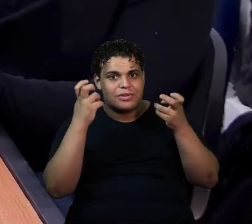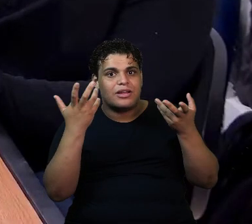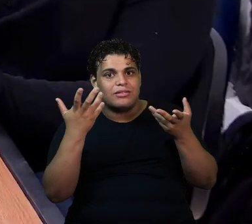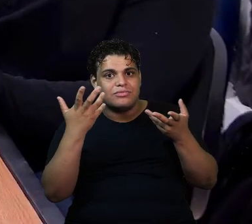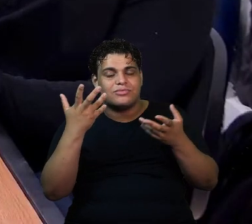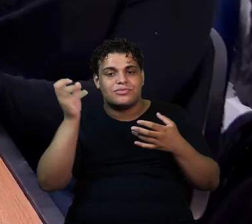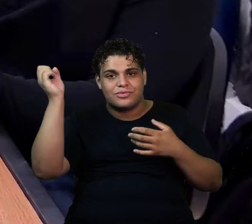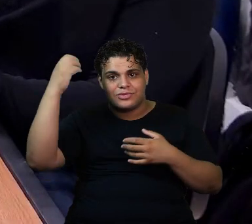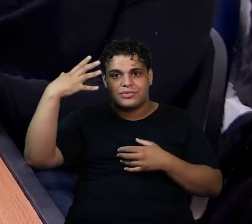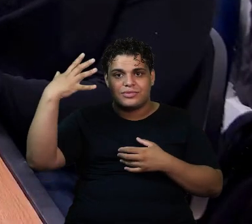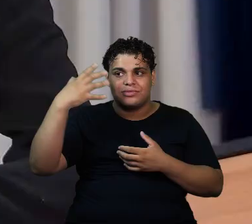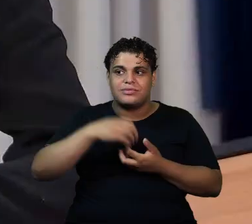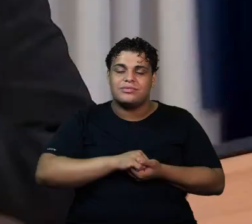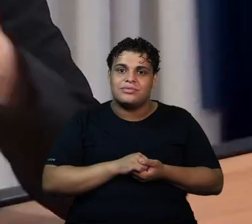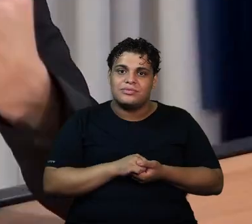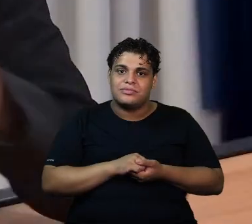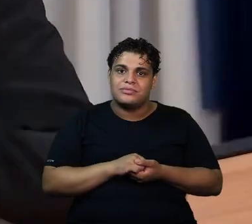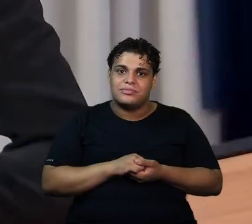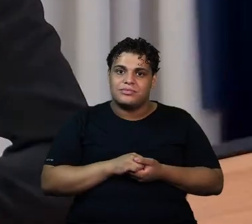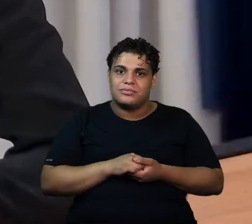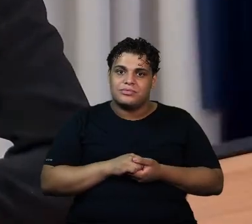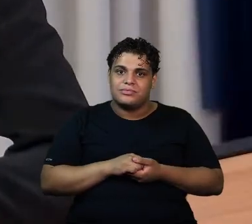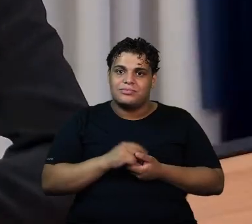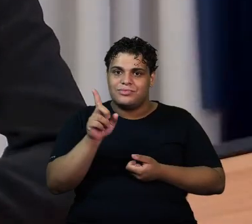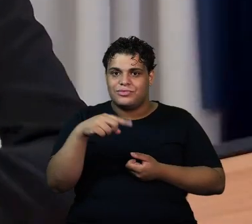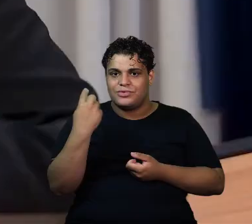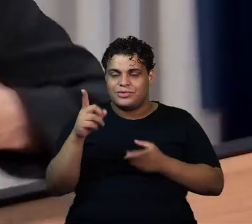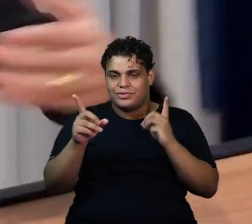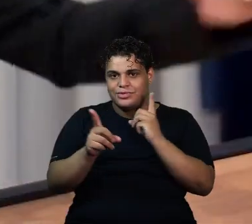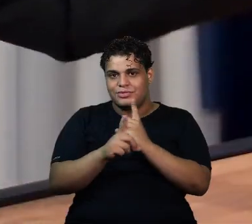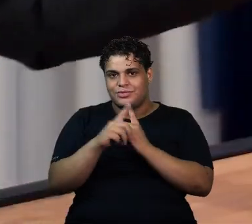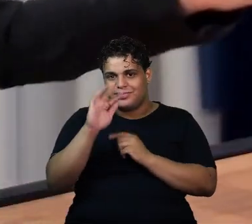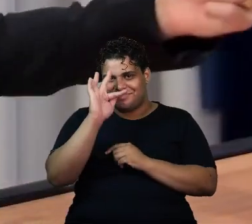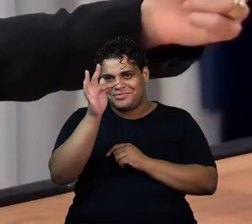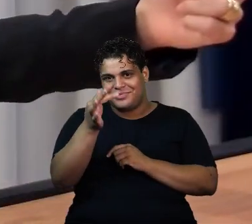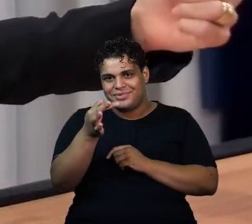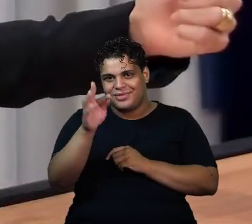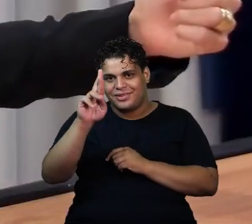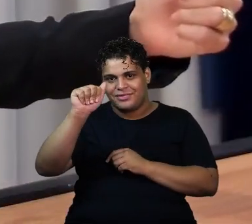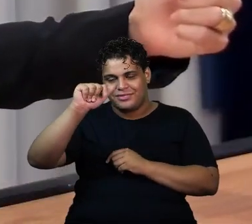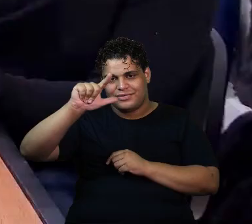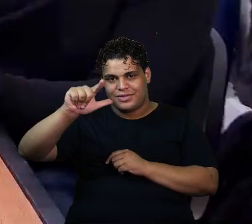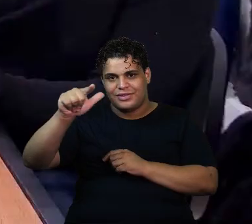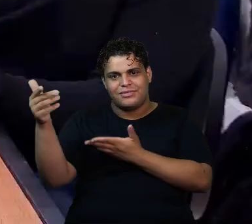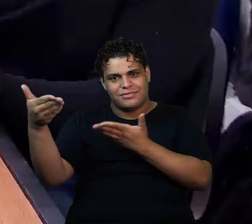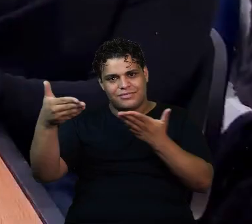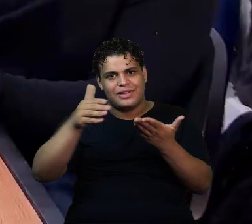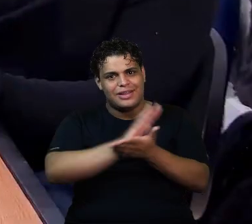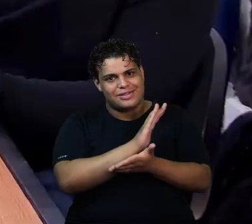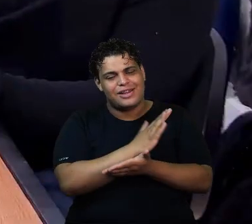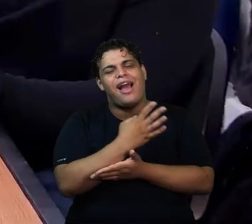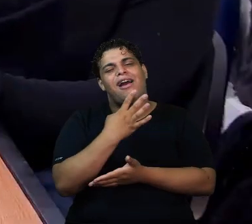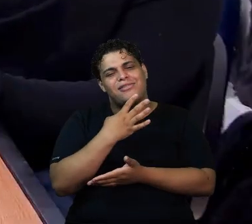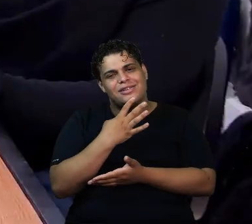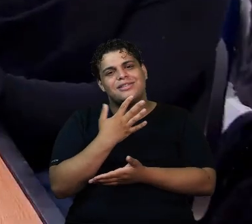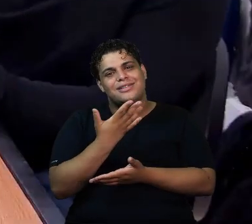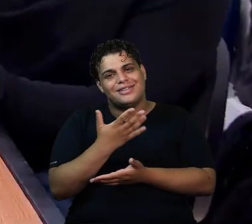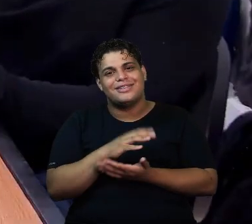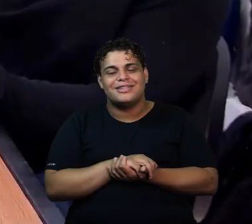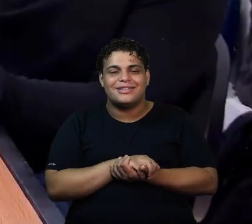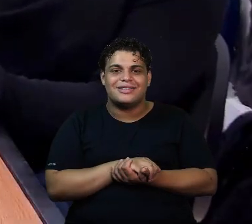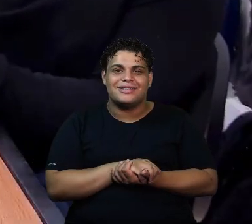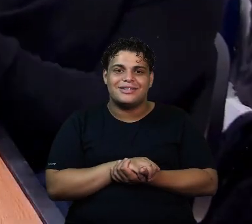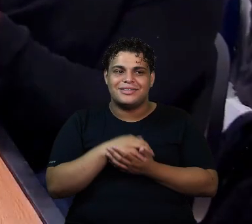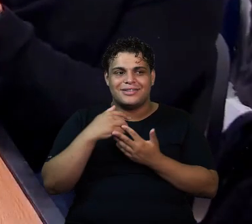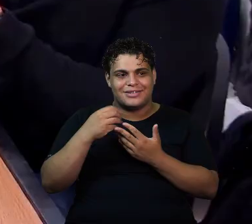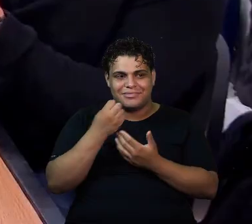nossas ideias, e a gente encontra muito em breve. Rafael, vem a Araxá, eu sei que você não conhece ainda, então seja muito bem-vindo aqui à